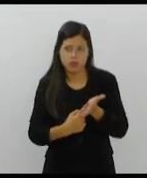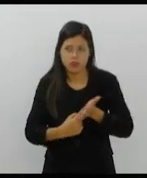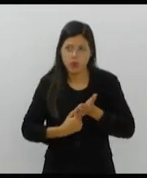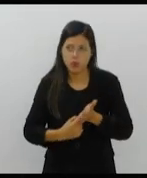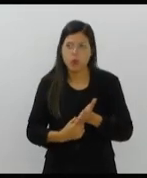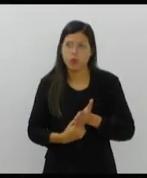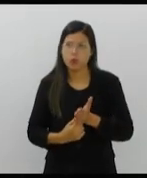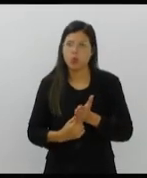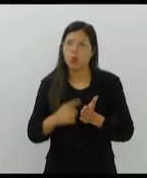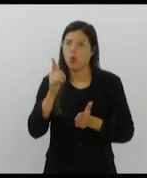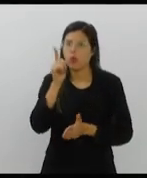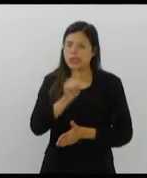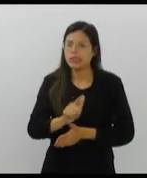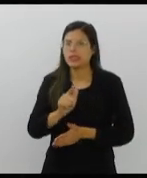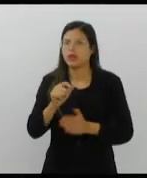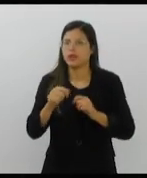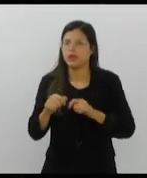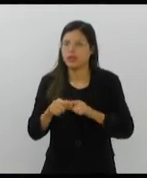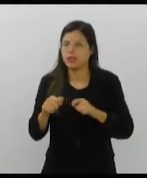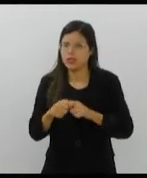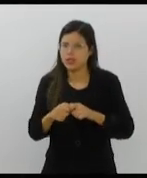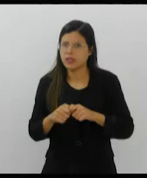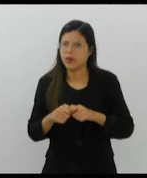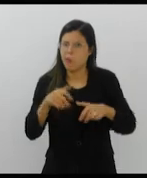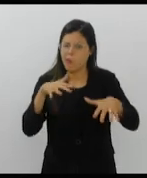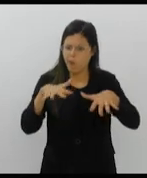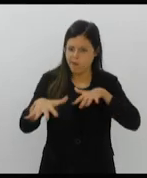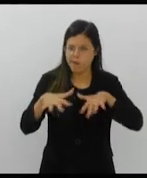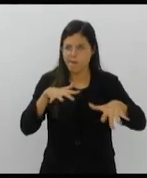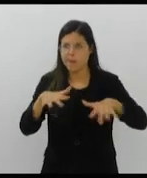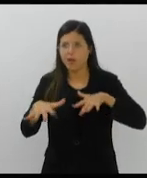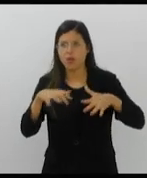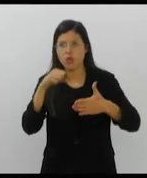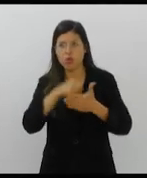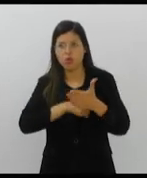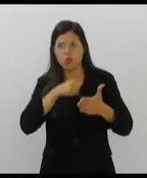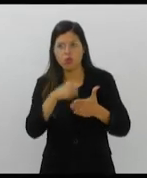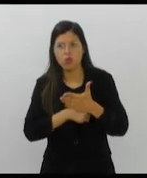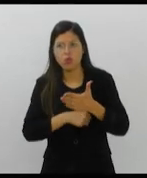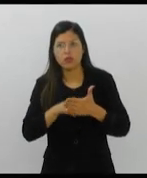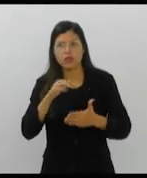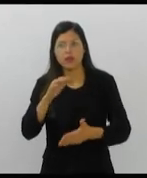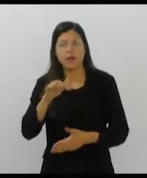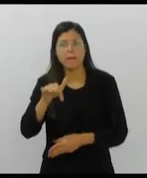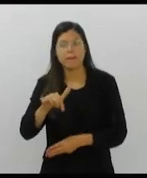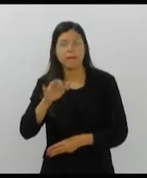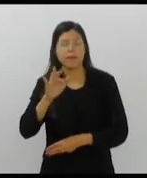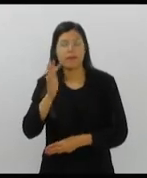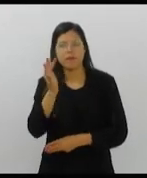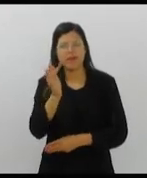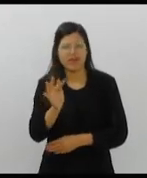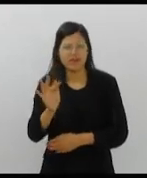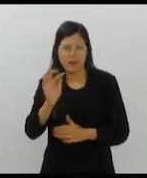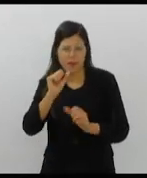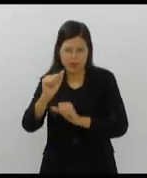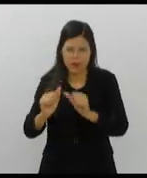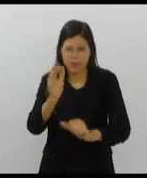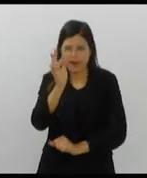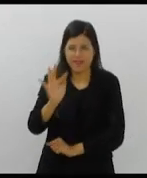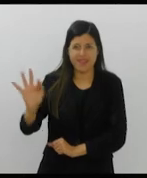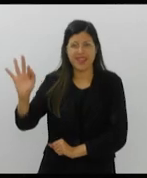conseguimos construir como bandeira do movimento a luta pela federalização do sistema de saneamento